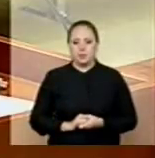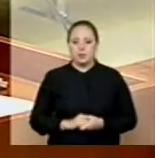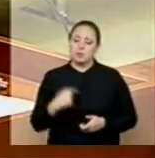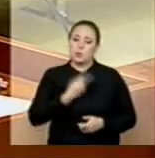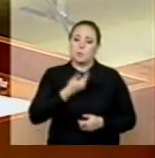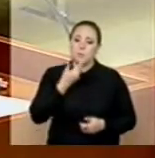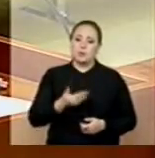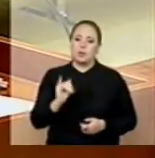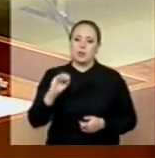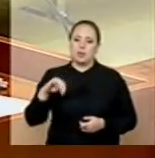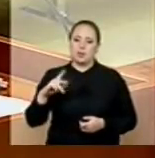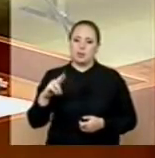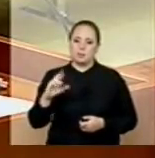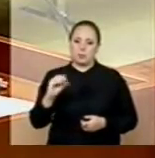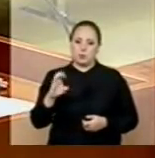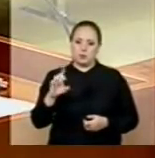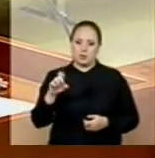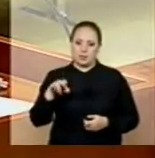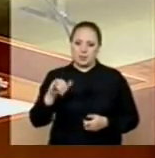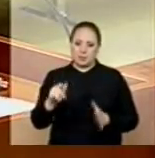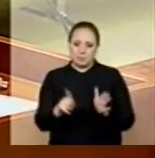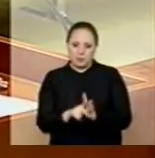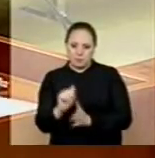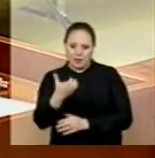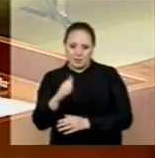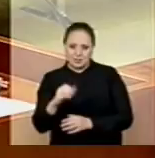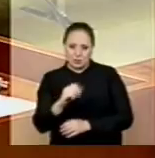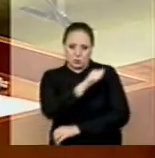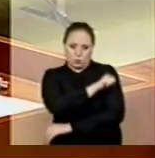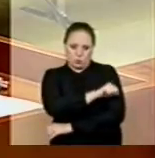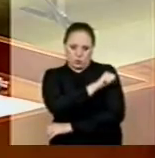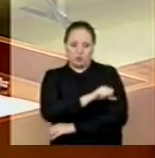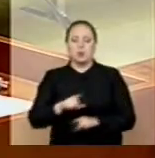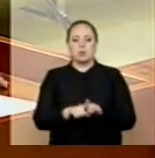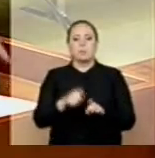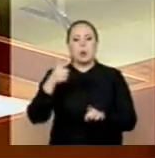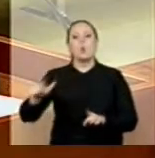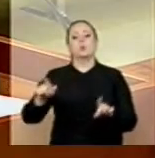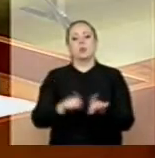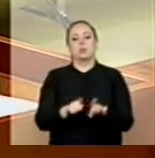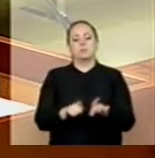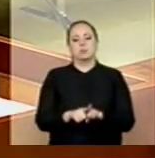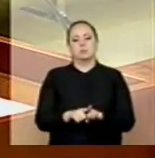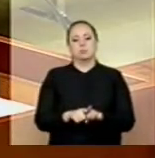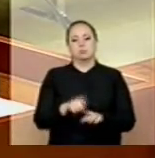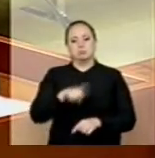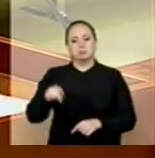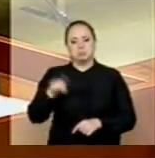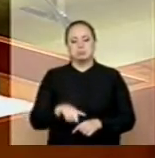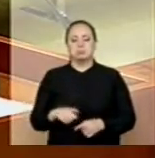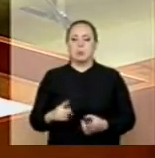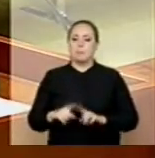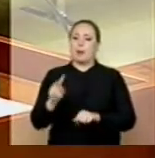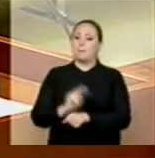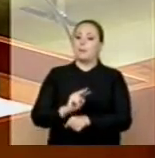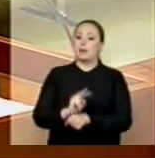improcedência dessa ação do Rio de Janeiro e pede também a improcedência das demais ações, assim preservando